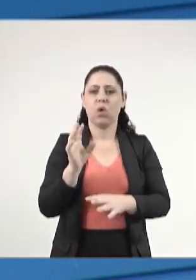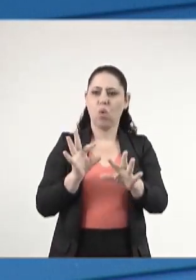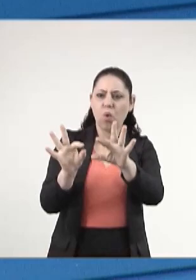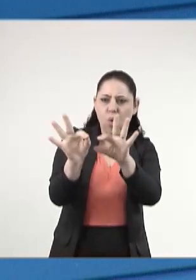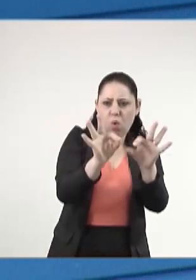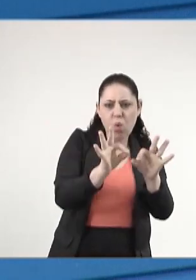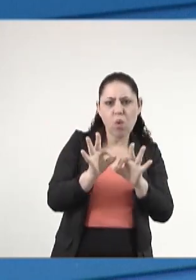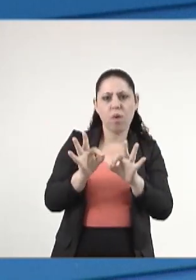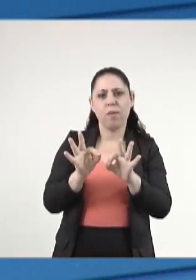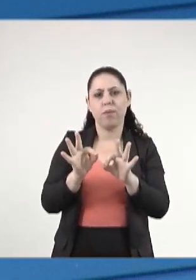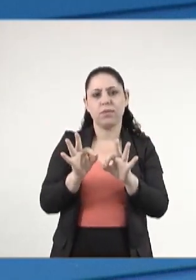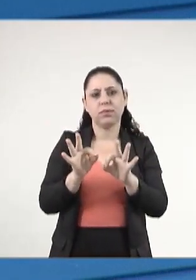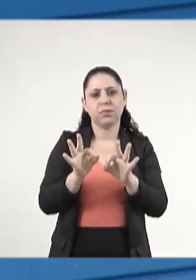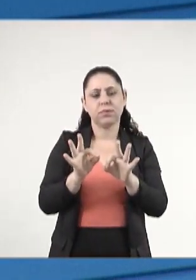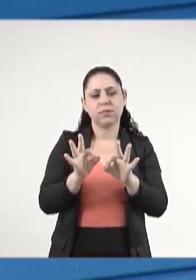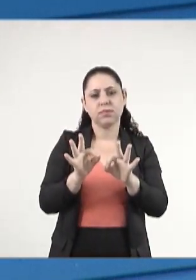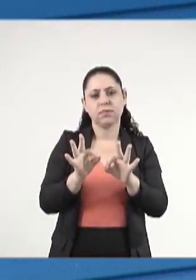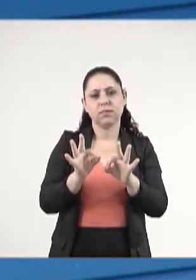organize,